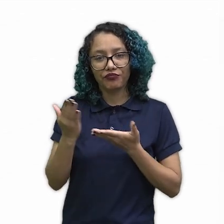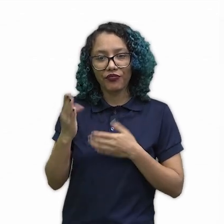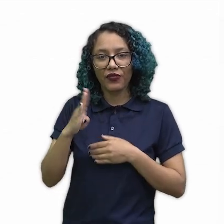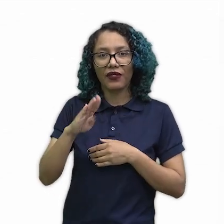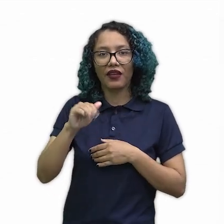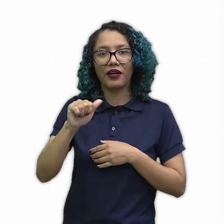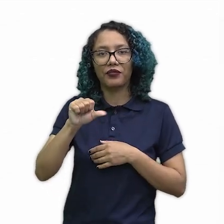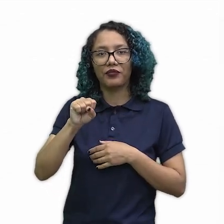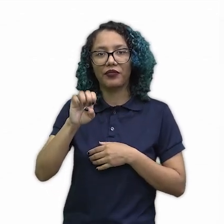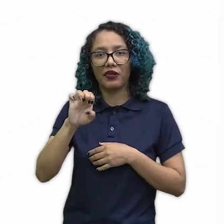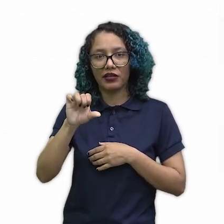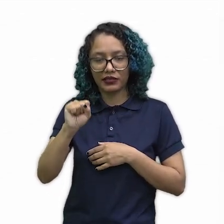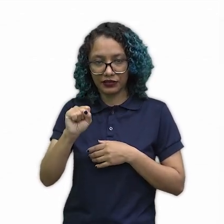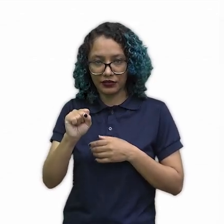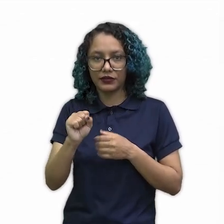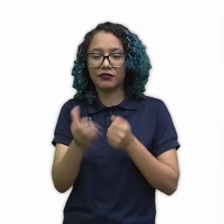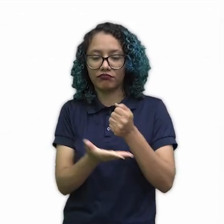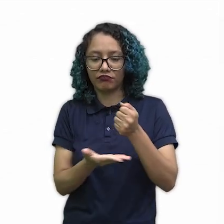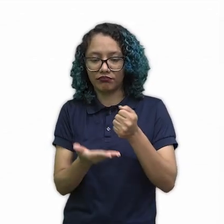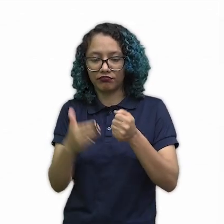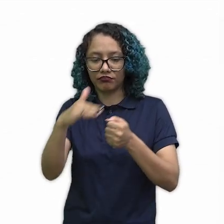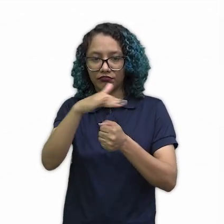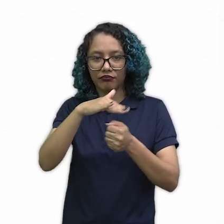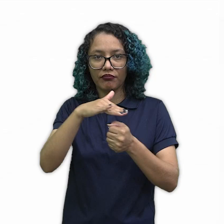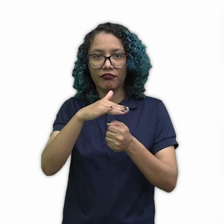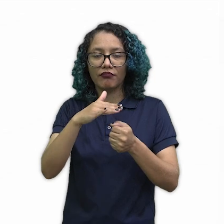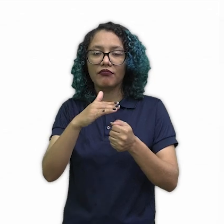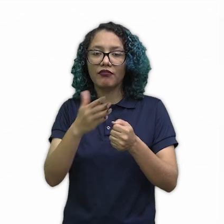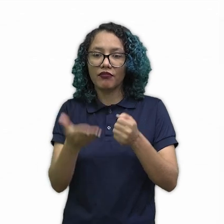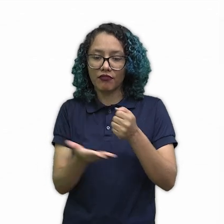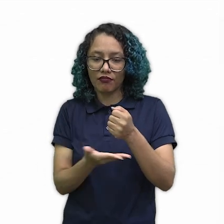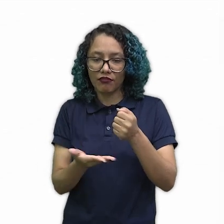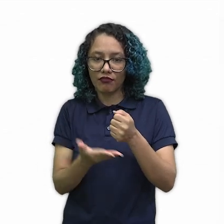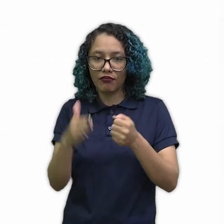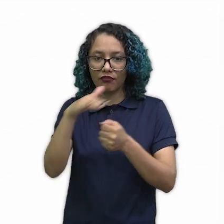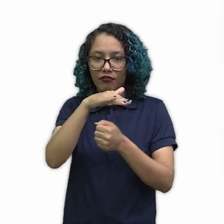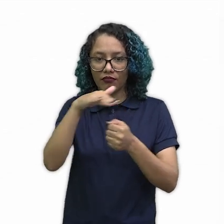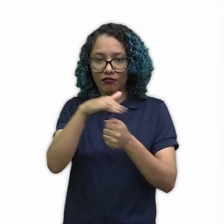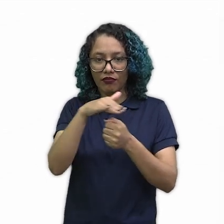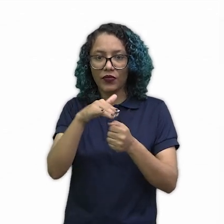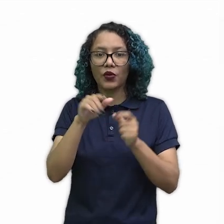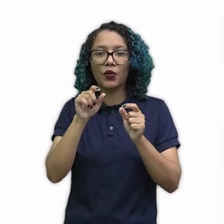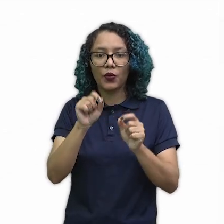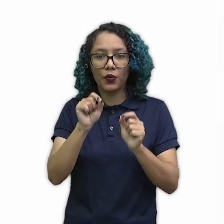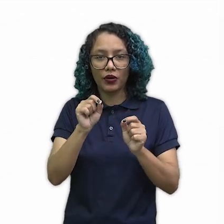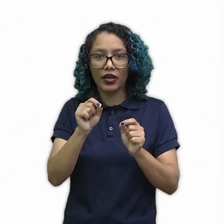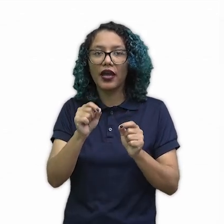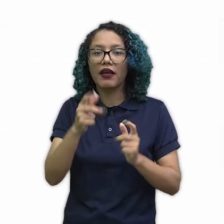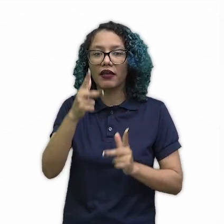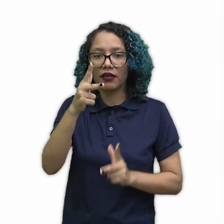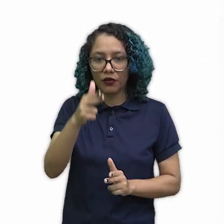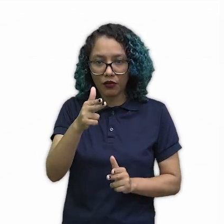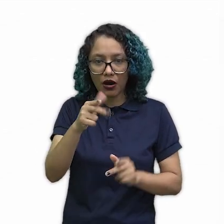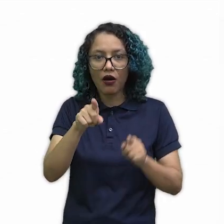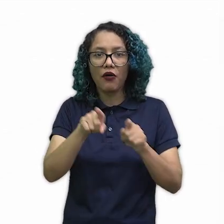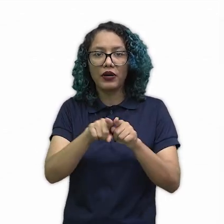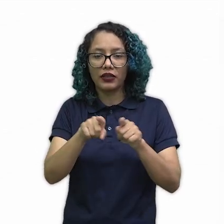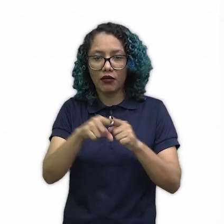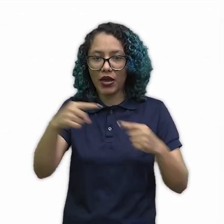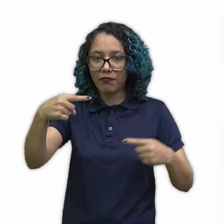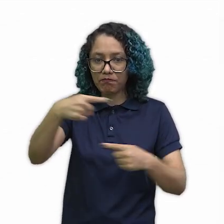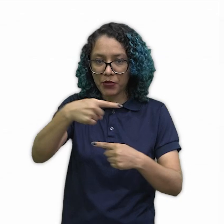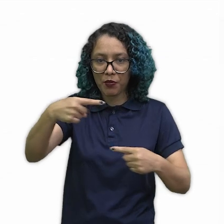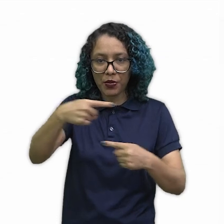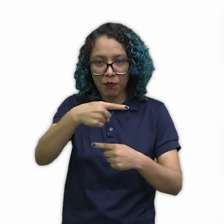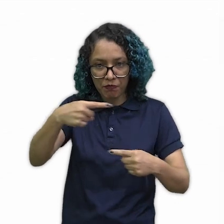as bases. O que são as bases? São as faces, que são congruentes e paralelas. Então, nós temos uma base